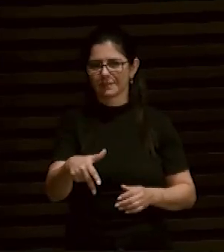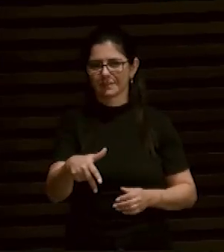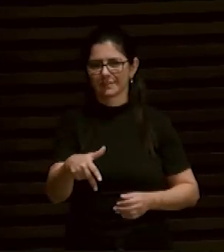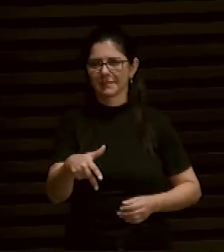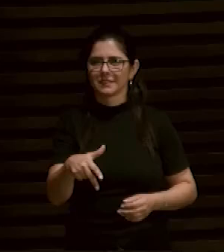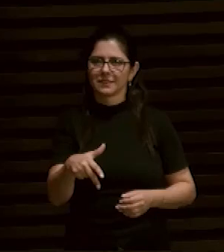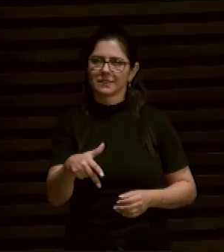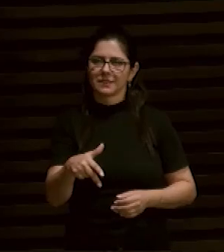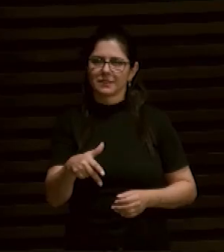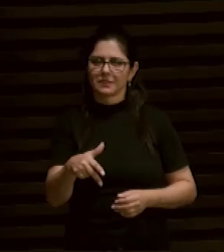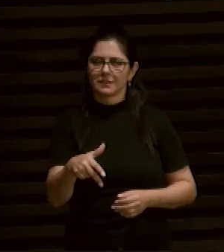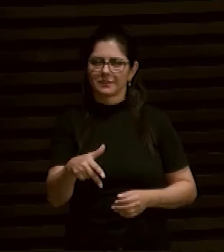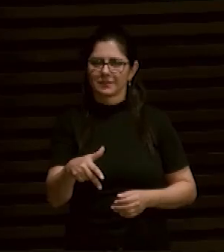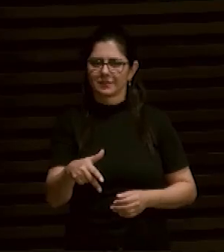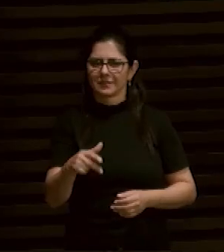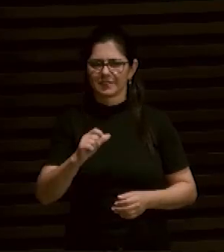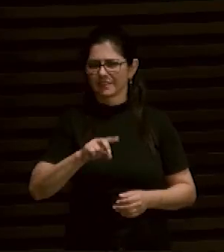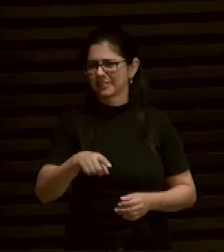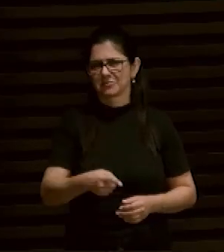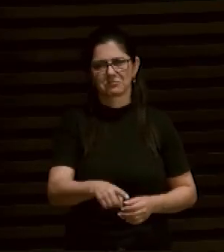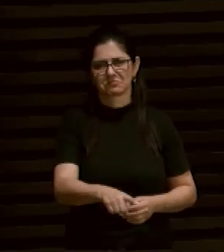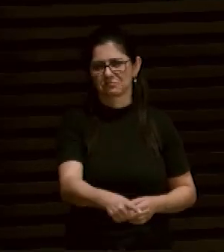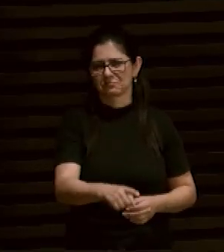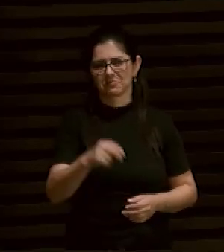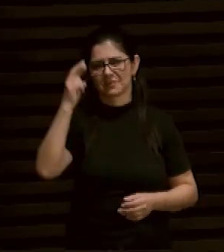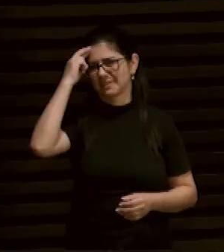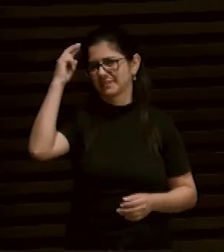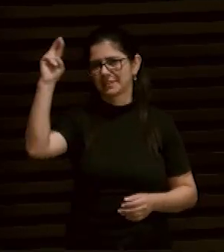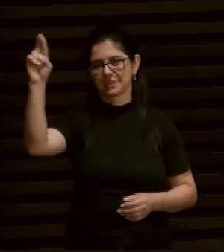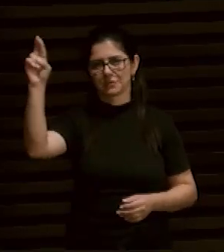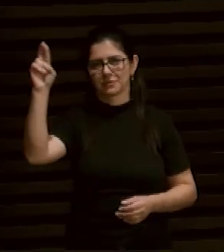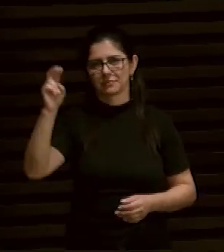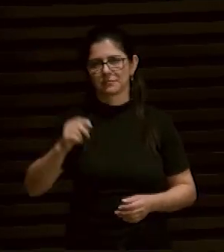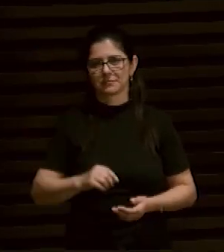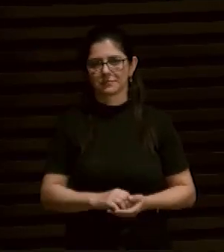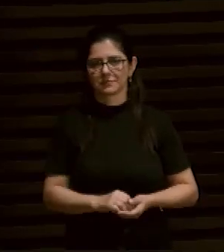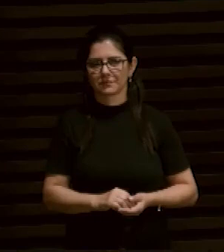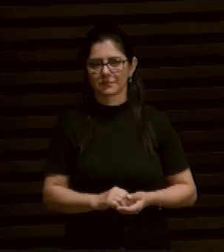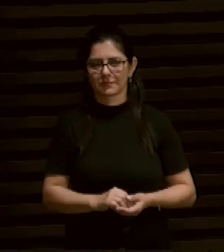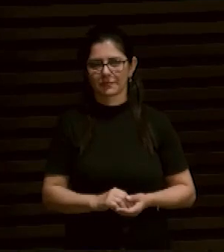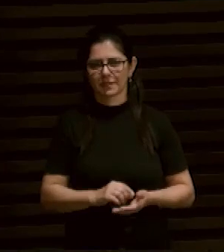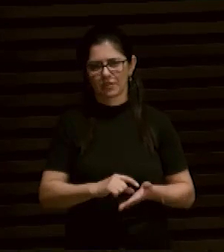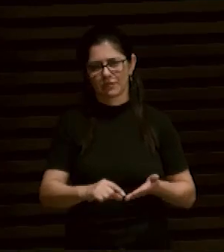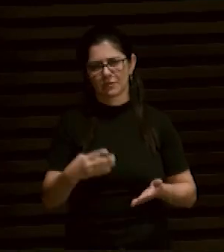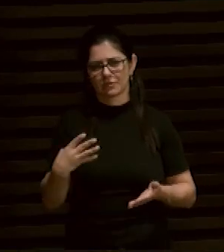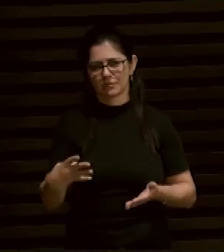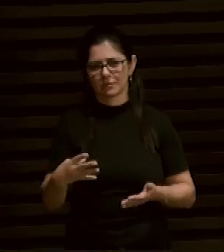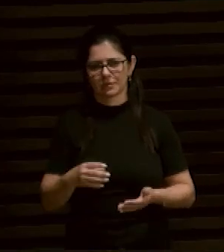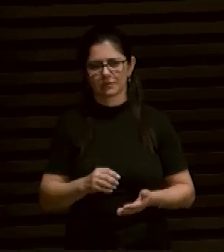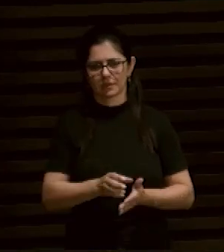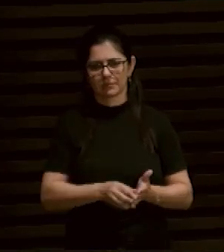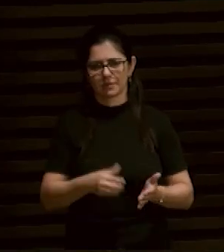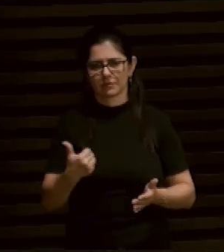volta. E nós vimos as consequências que esse homem passou. No verso 4 do capítulo 1, o Senhor